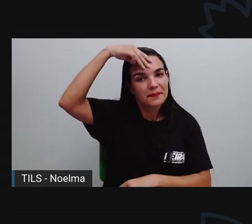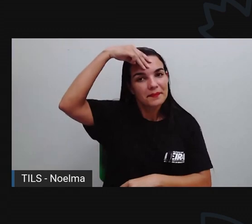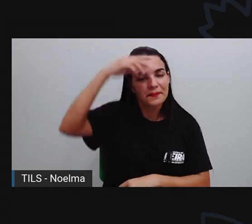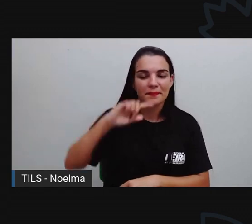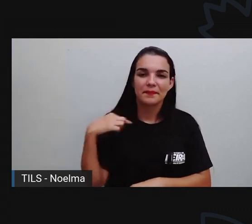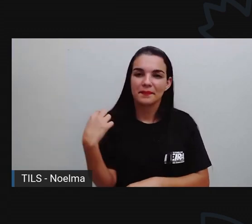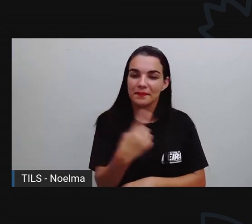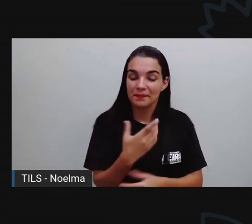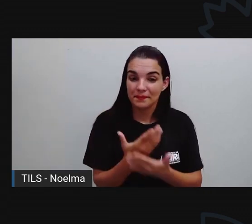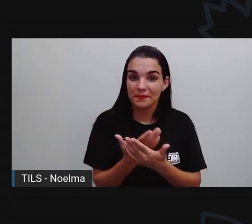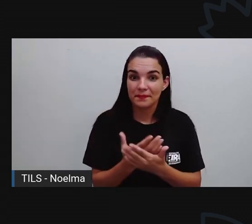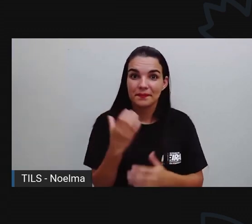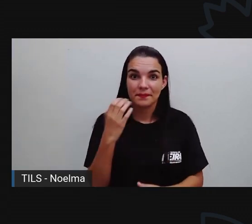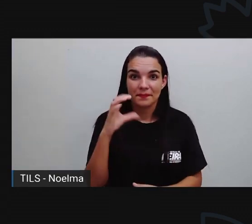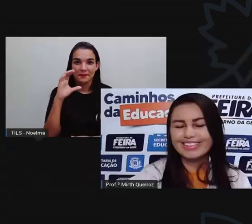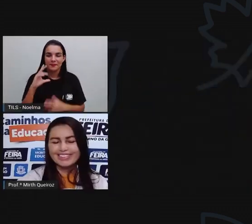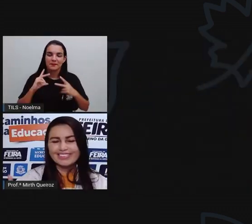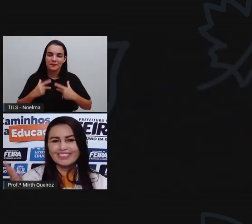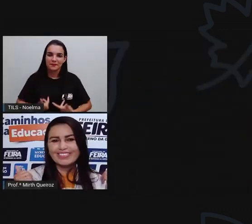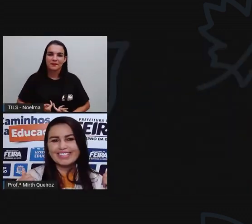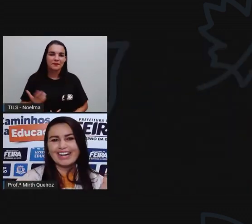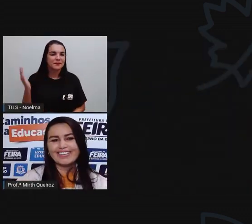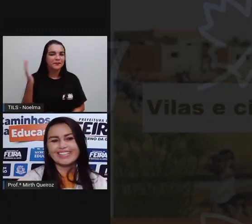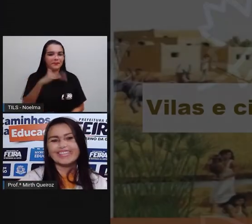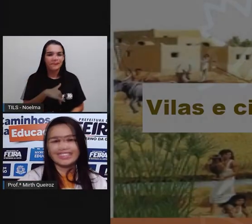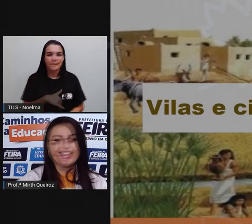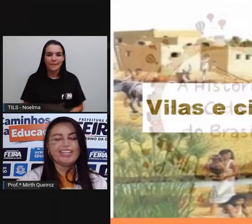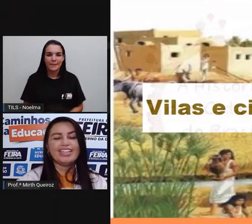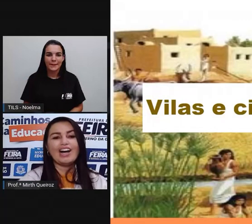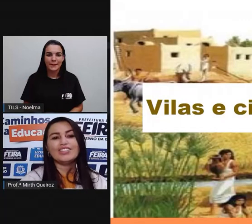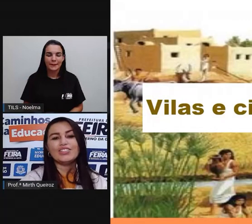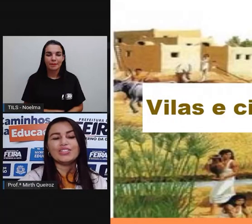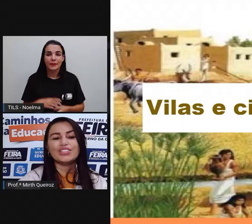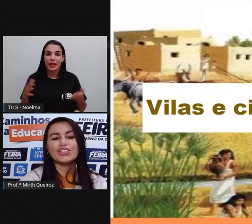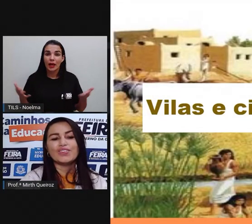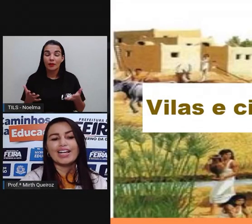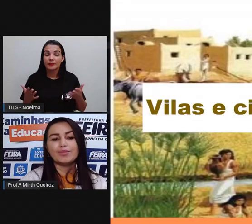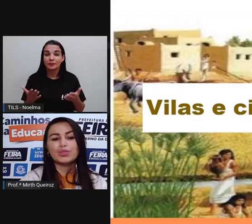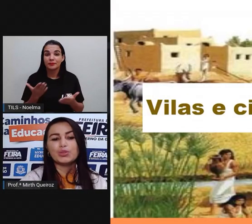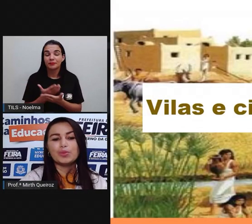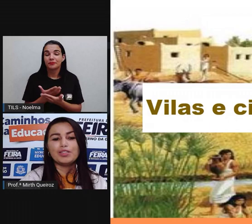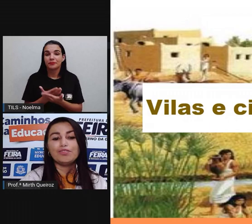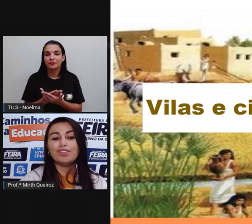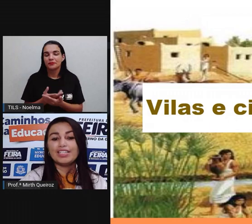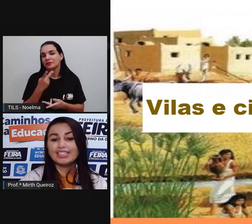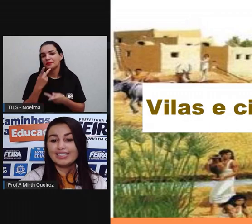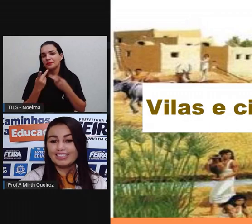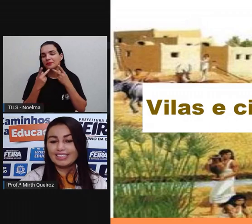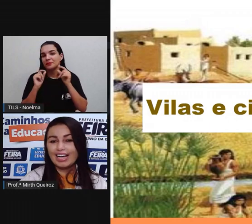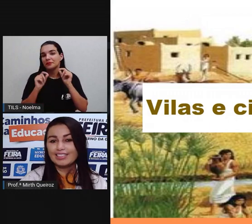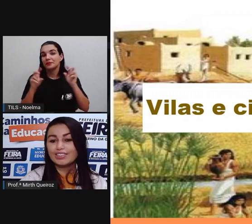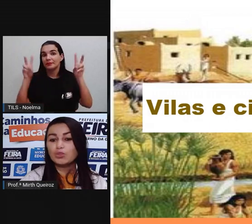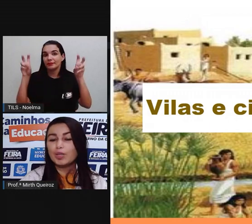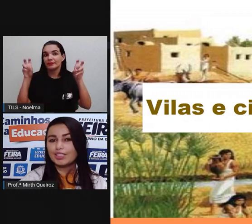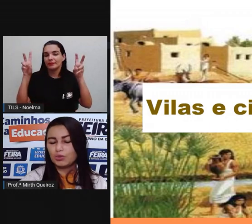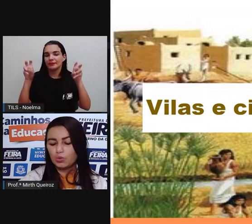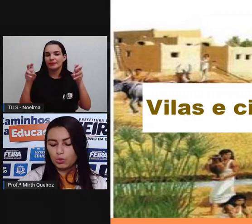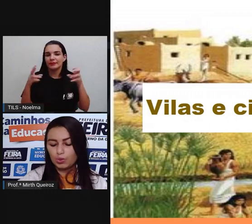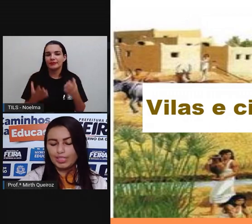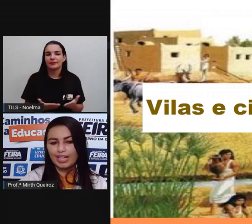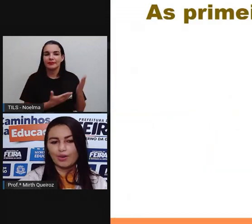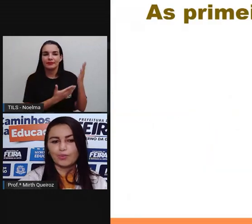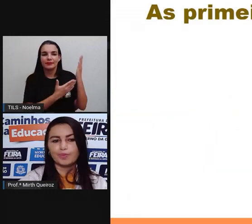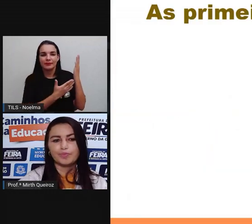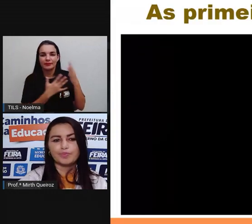e nós teremos aula de Ciências Humanas. Vamos à aula? Na aula de hoje nós falaremos sobre vilas e cidades no Brasil